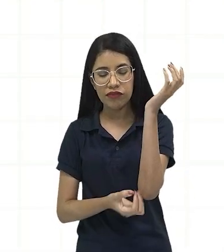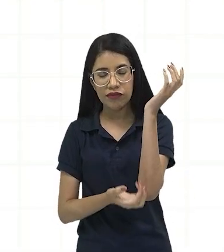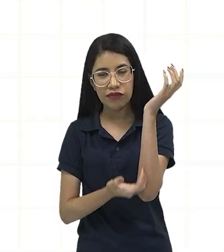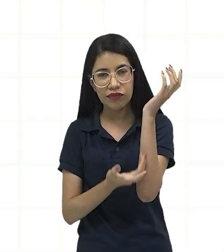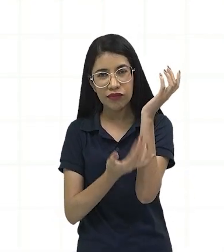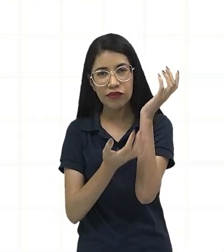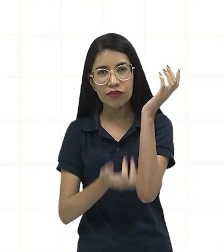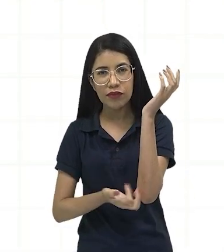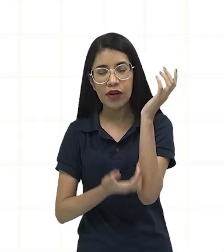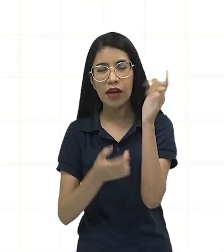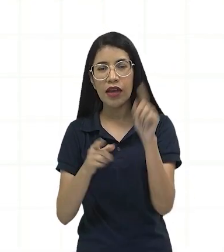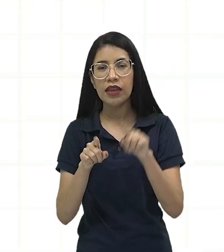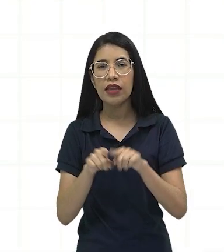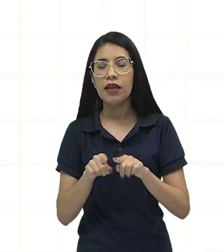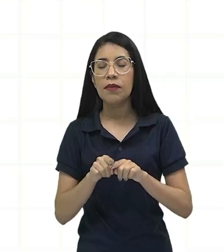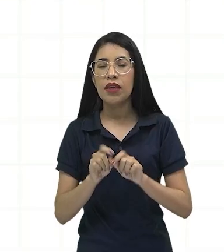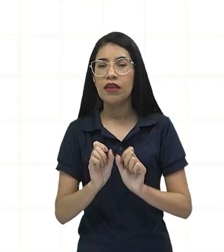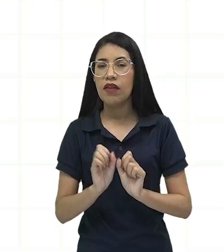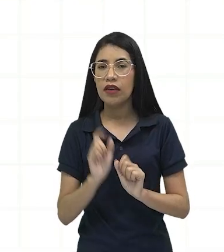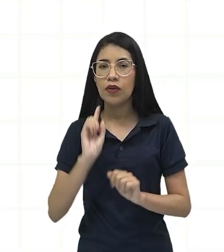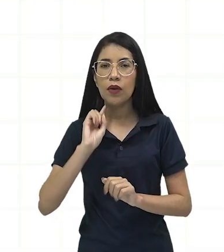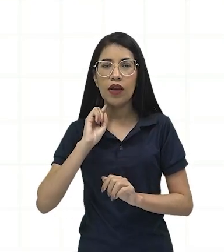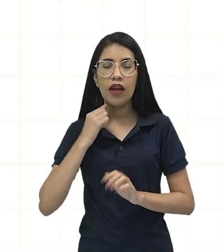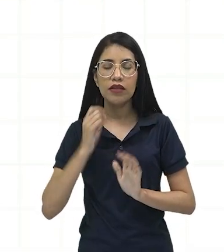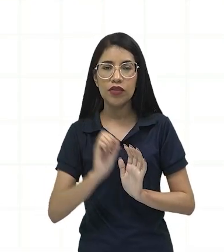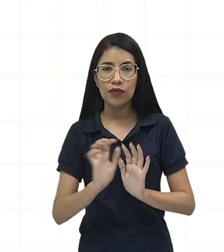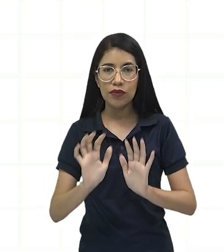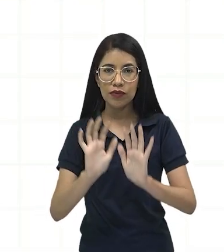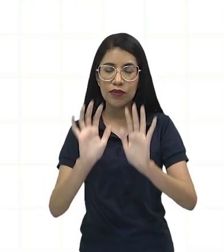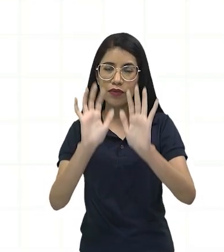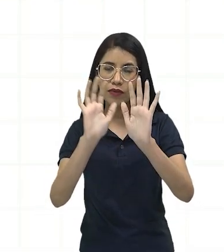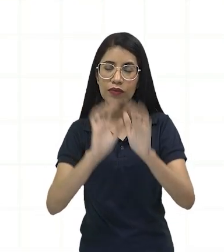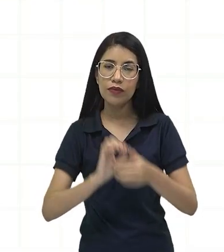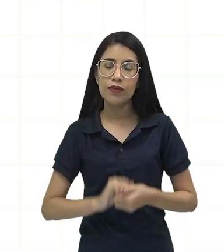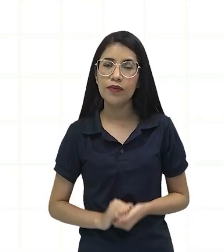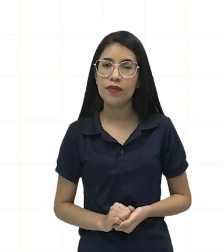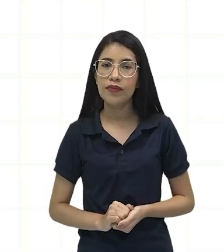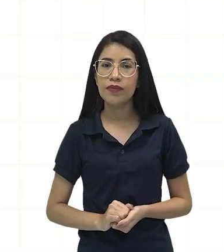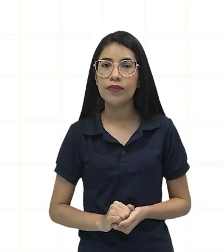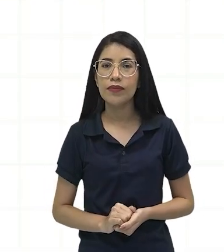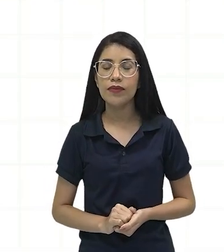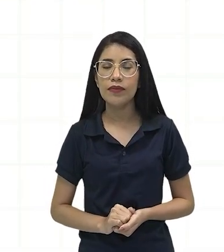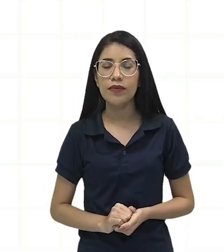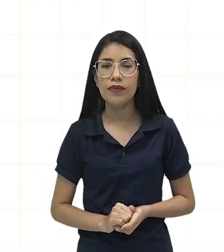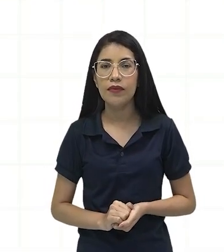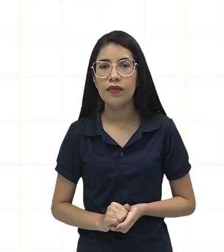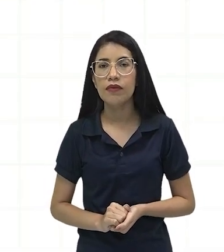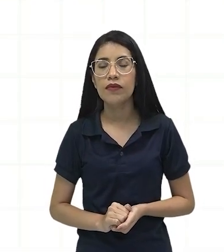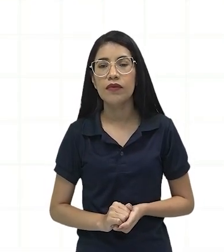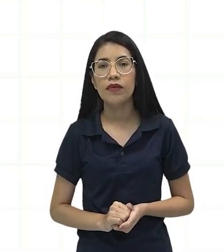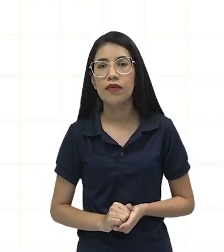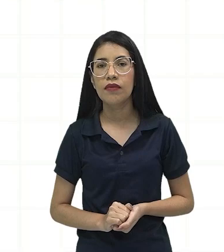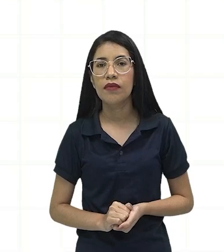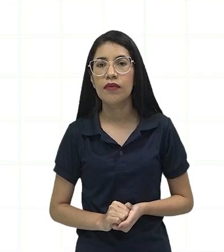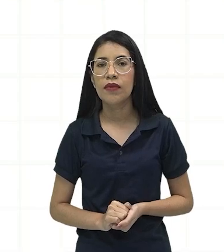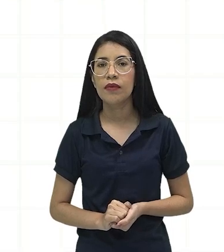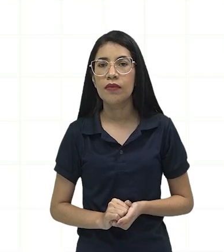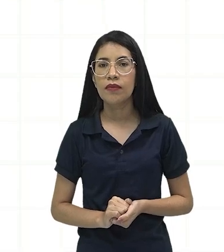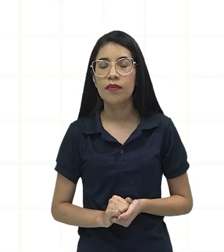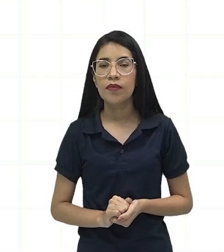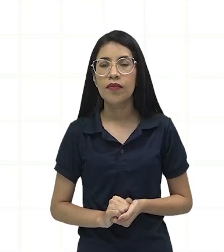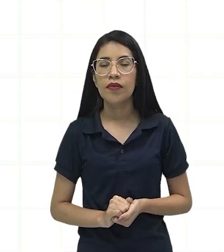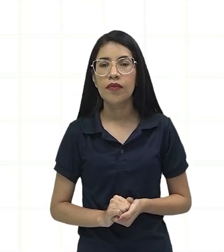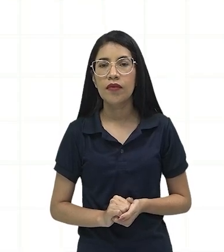que emite à atmosfera gases do efeito estufa. Então, nós temos essa queima